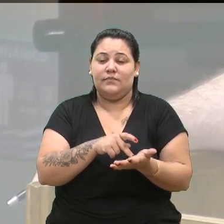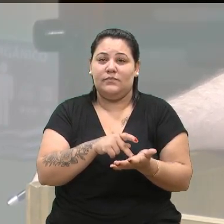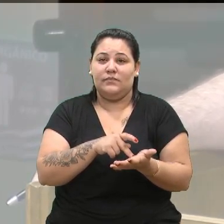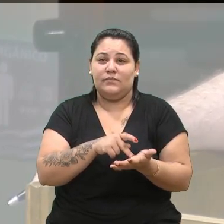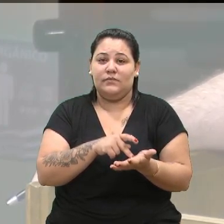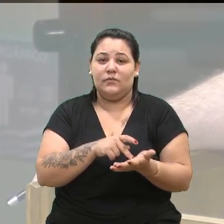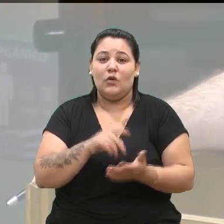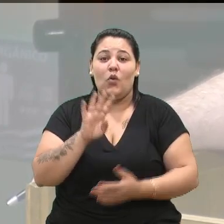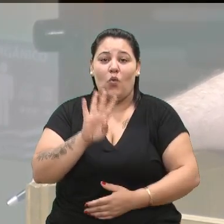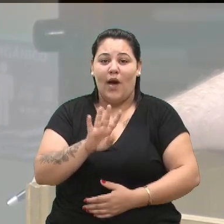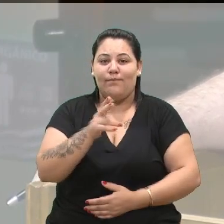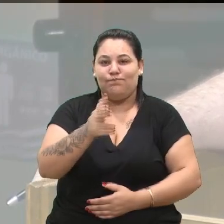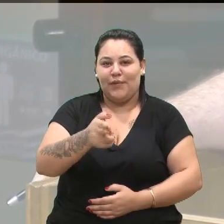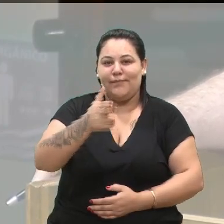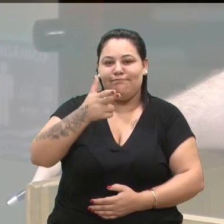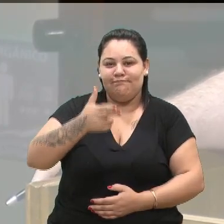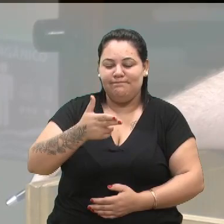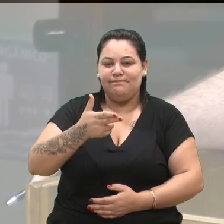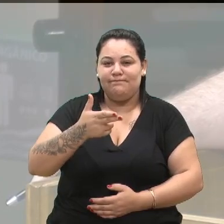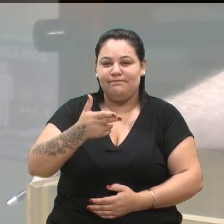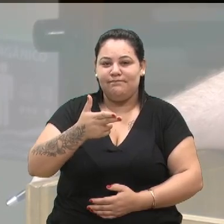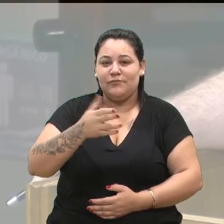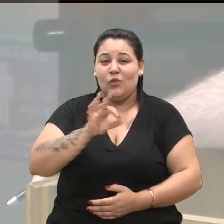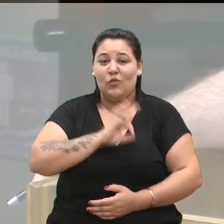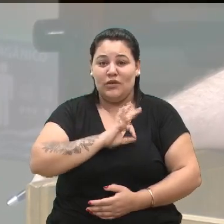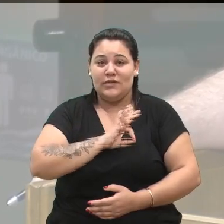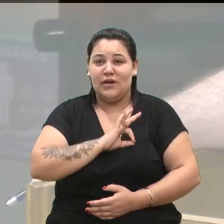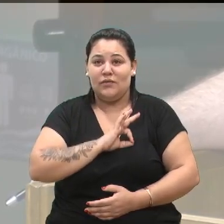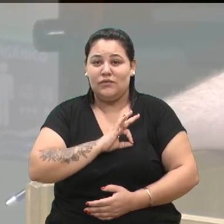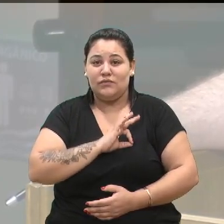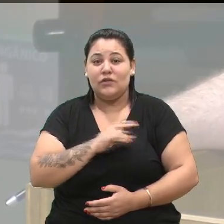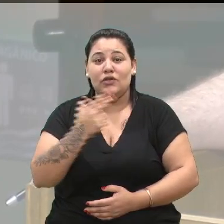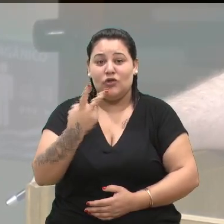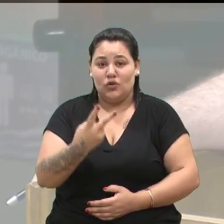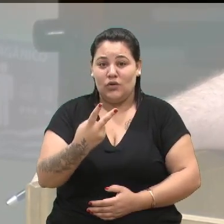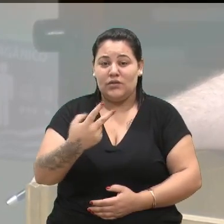4 tiros no policial, sendo 2 no peito.